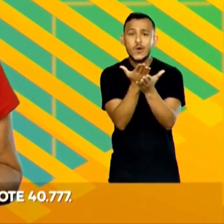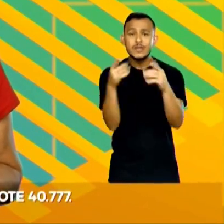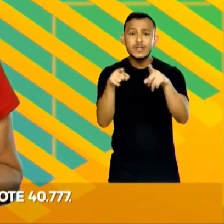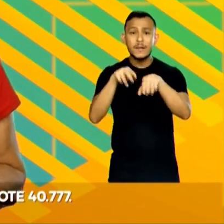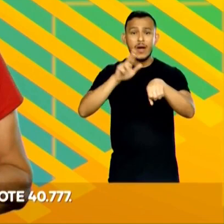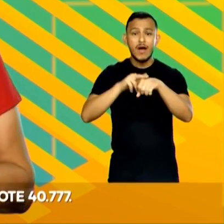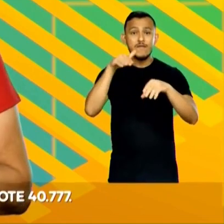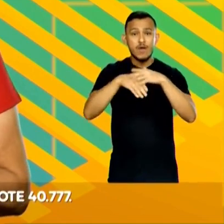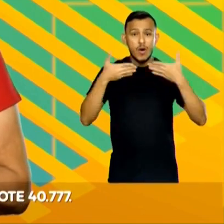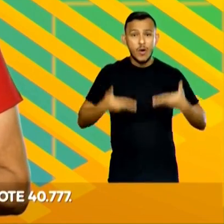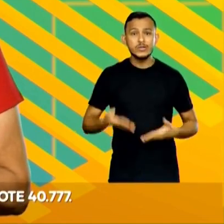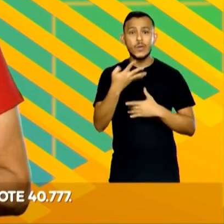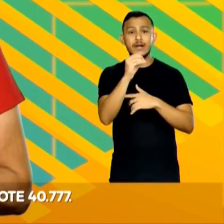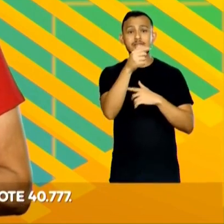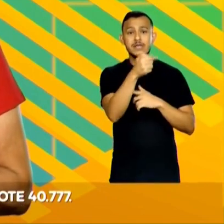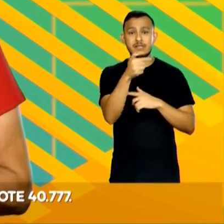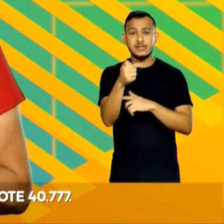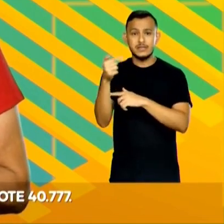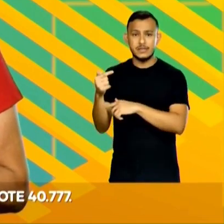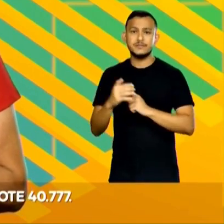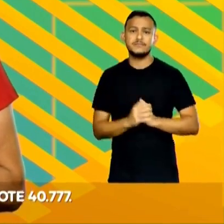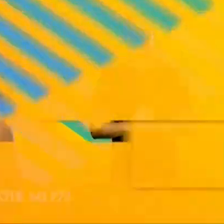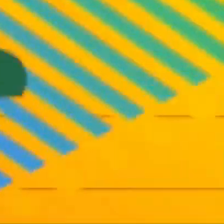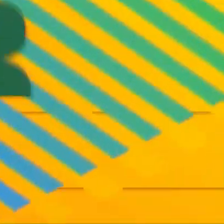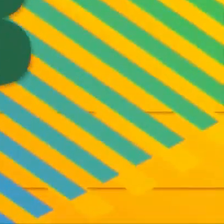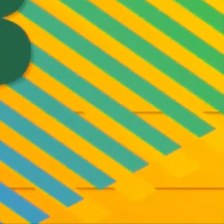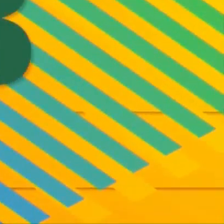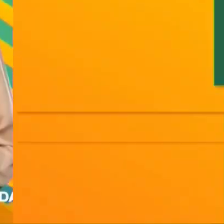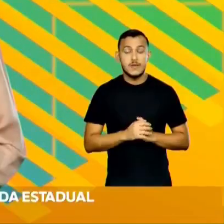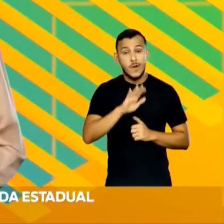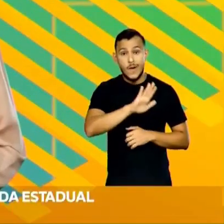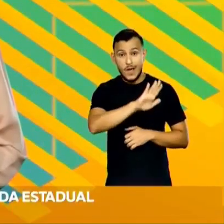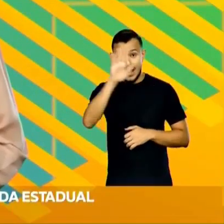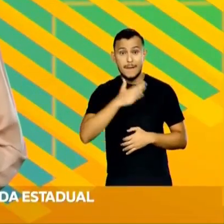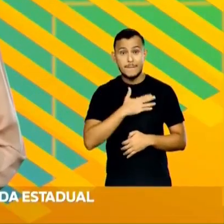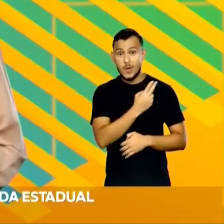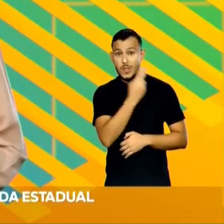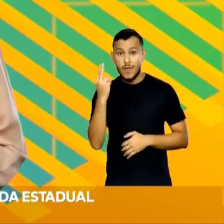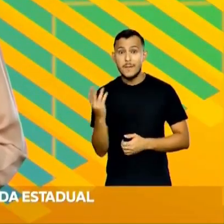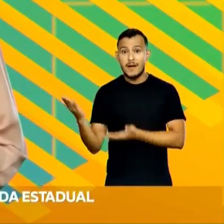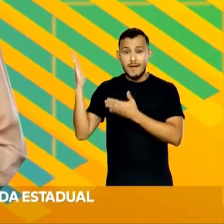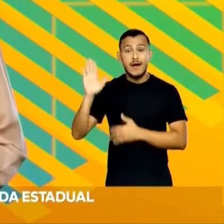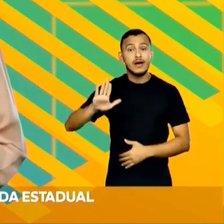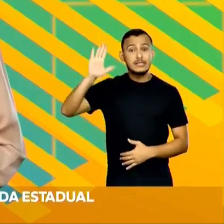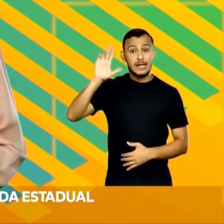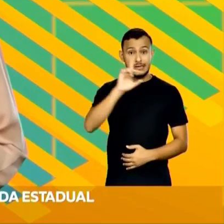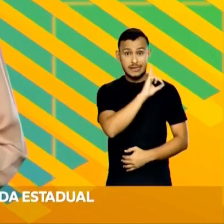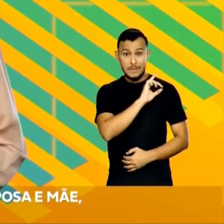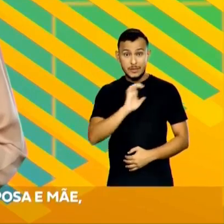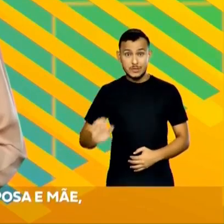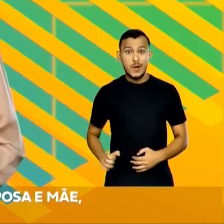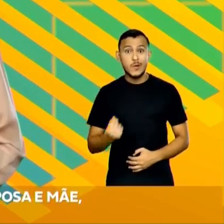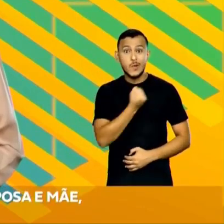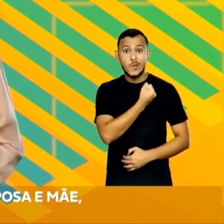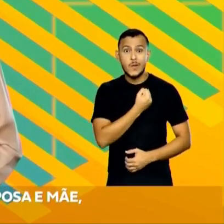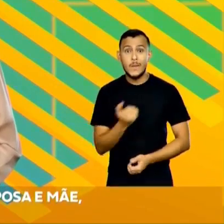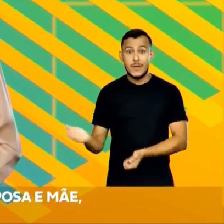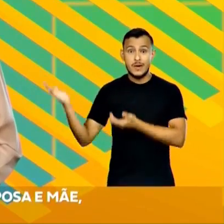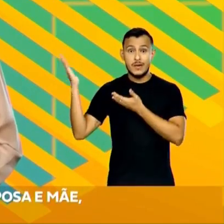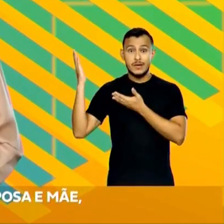você e com Roberto Cláudio. Vote 40777. Olá, sou Esté Ferreira, candidata a deputada estadual com o